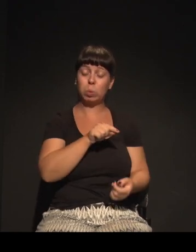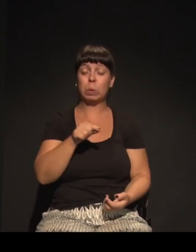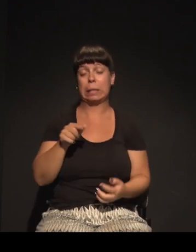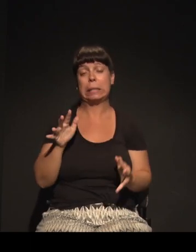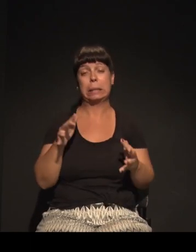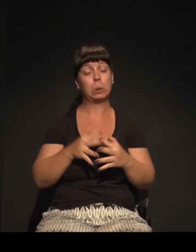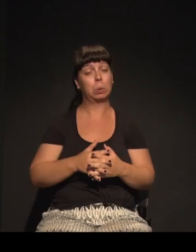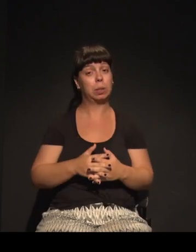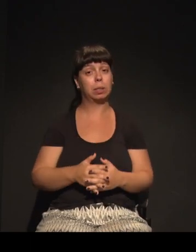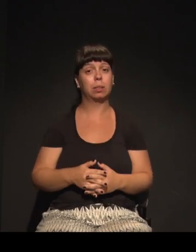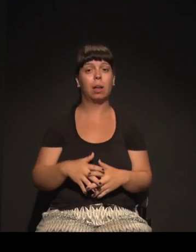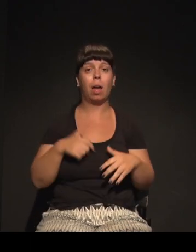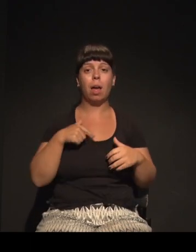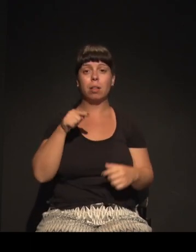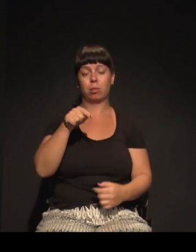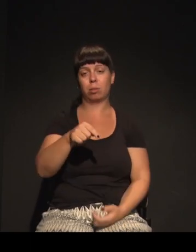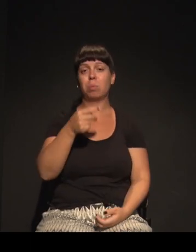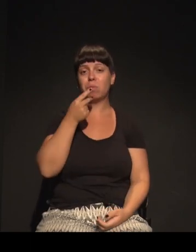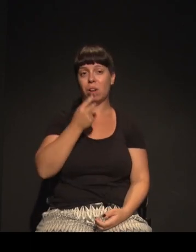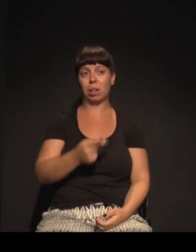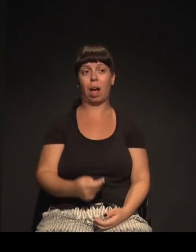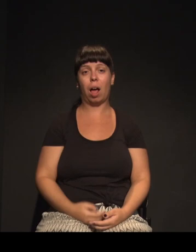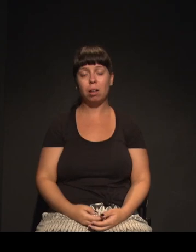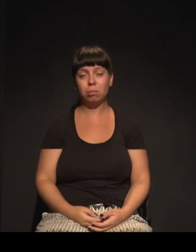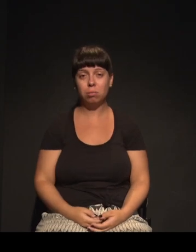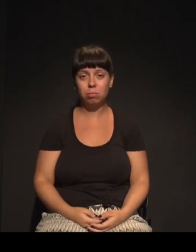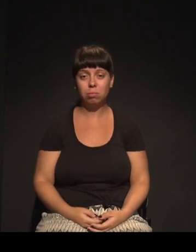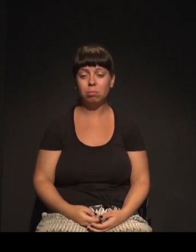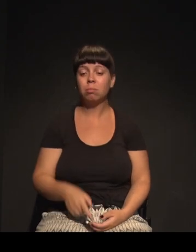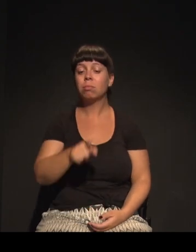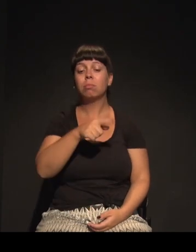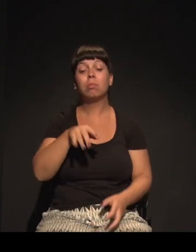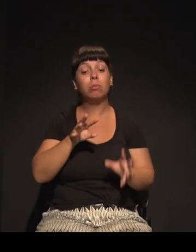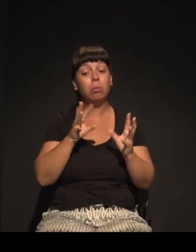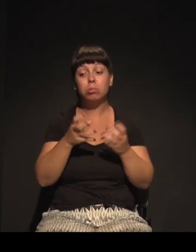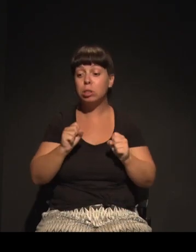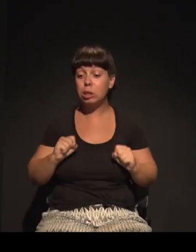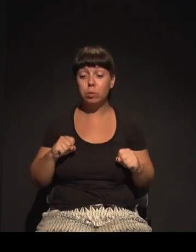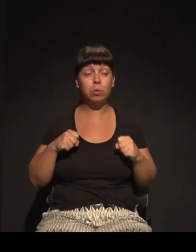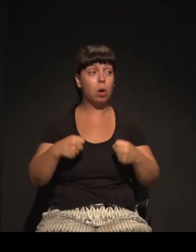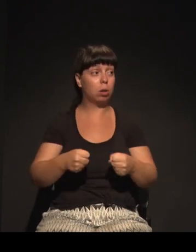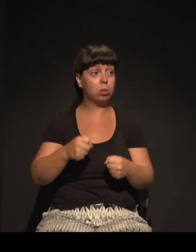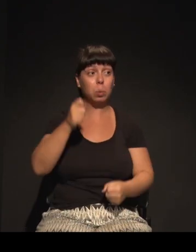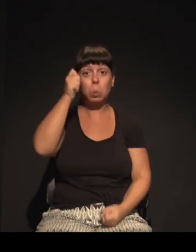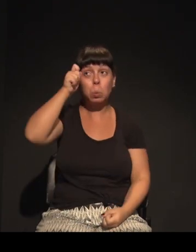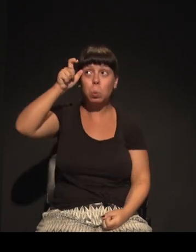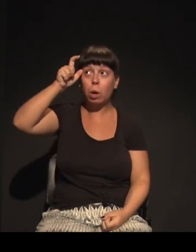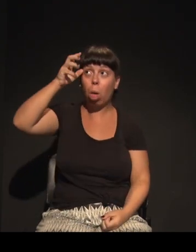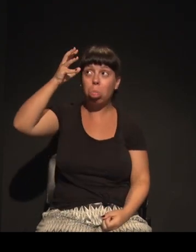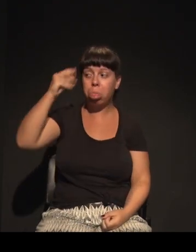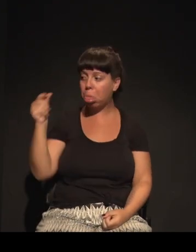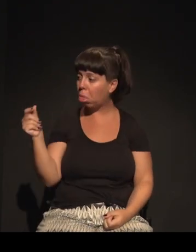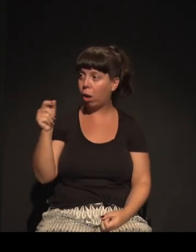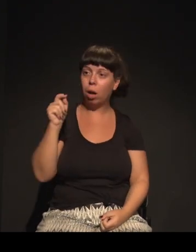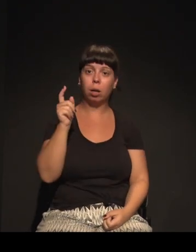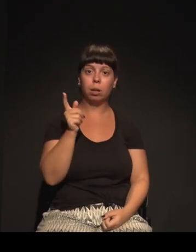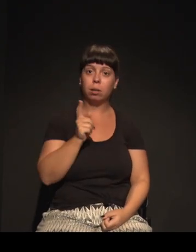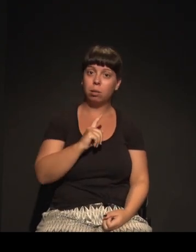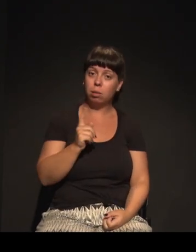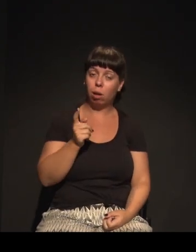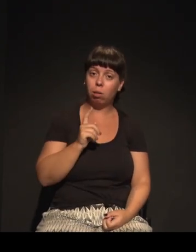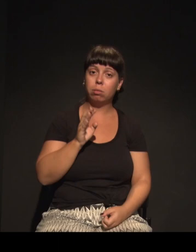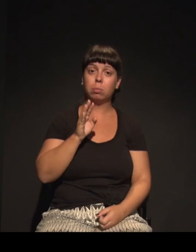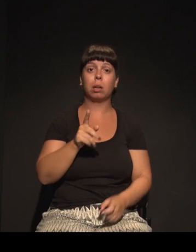para falar pro para os meus parentes que se esforce bastante não perder nossa cultura mas que também é